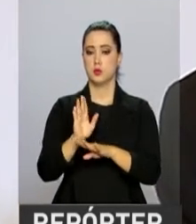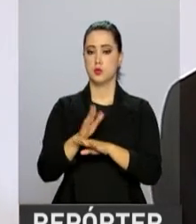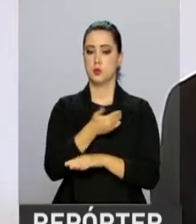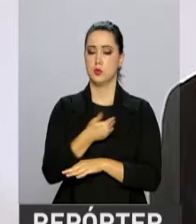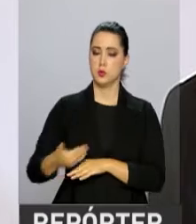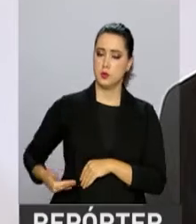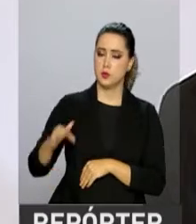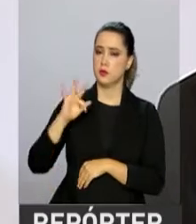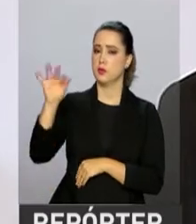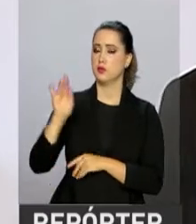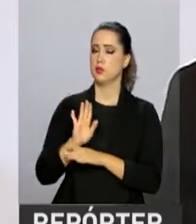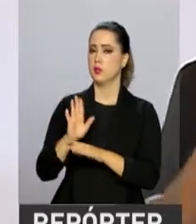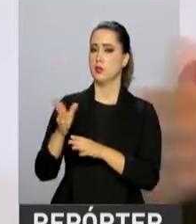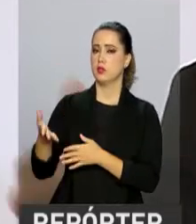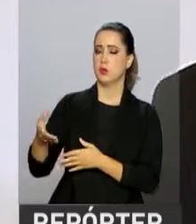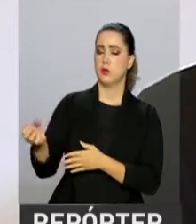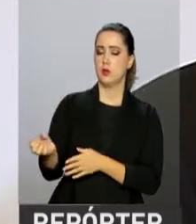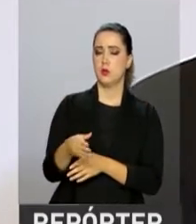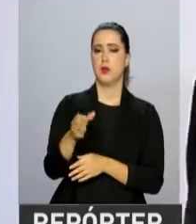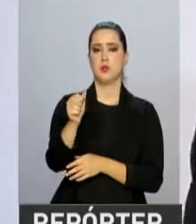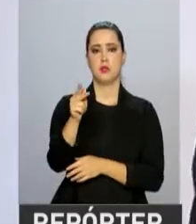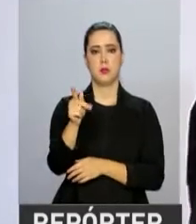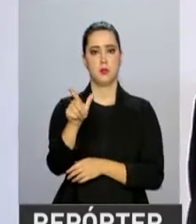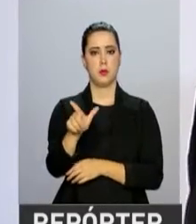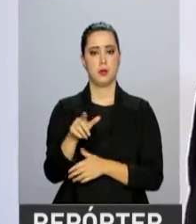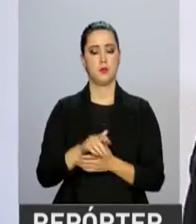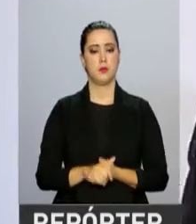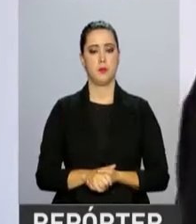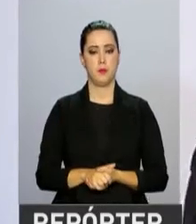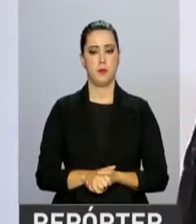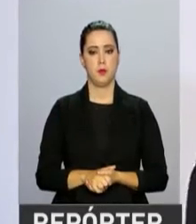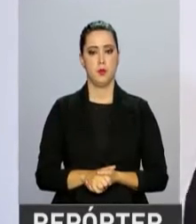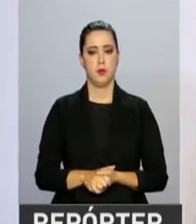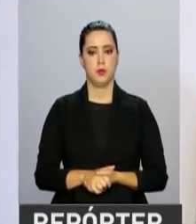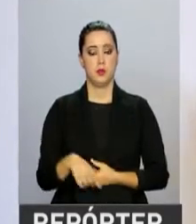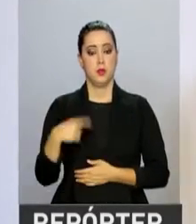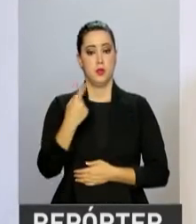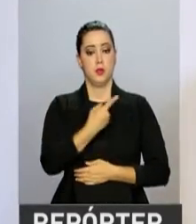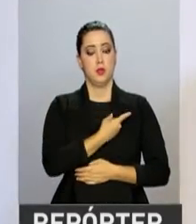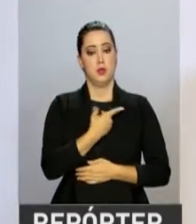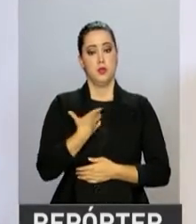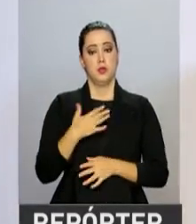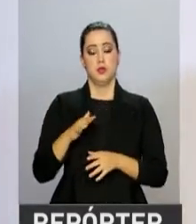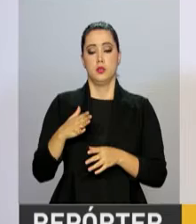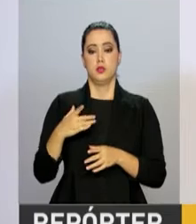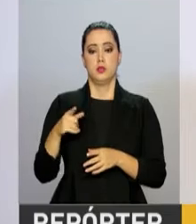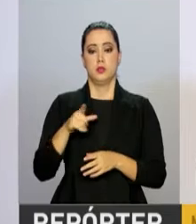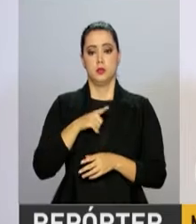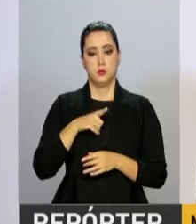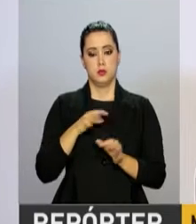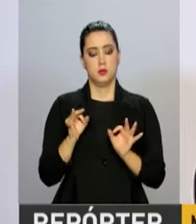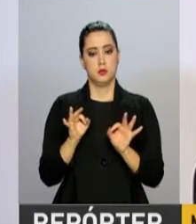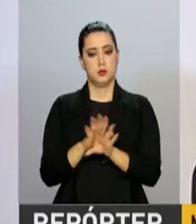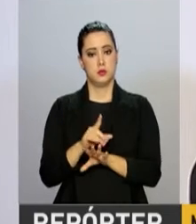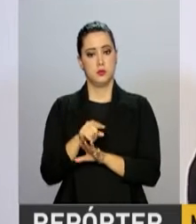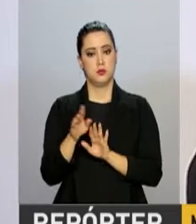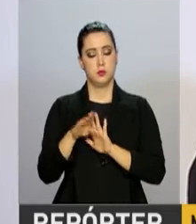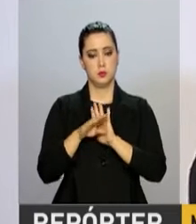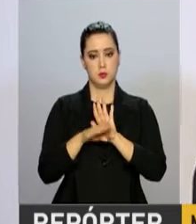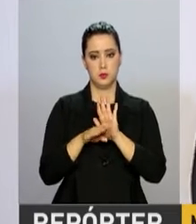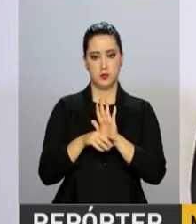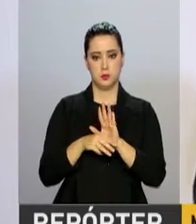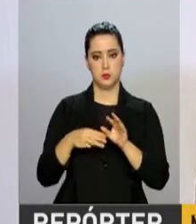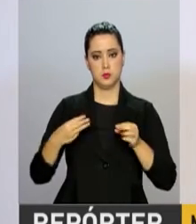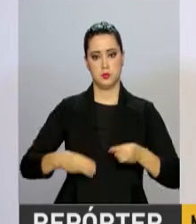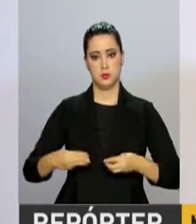governo aos arranjos produtivos locais nós concluiremos um programa do ministério até o final deste ano já